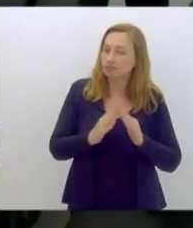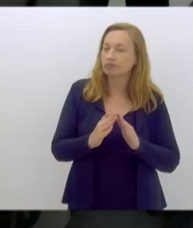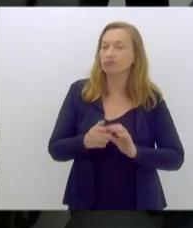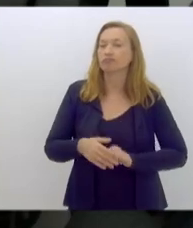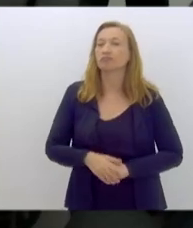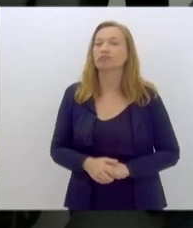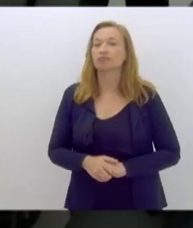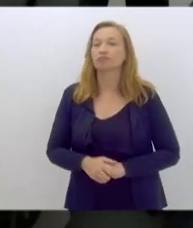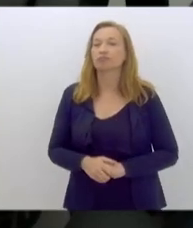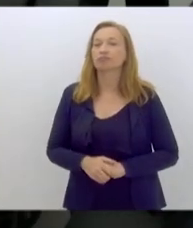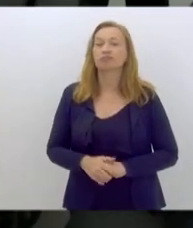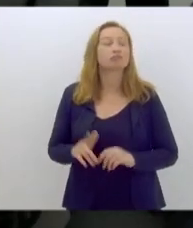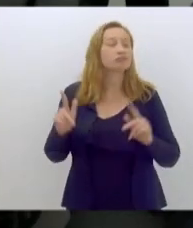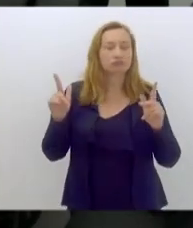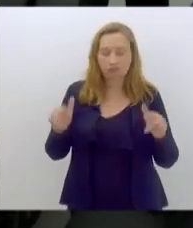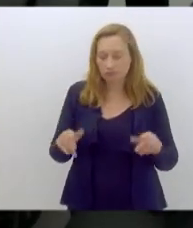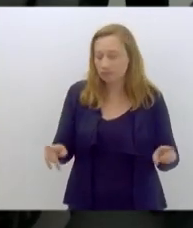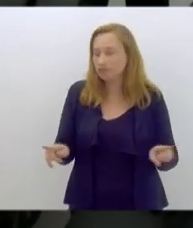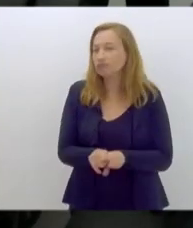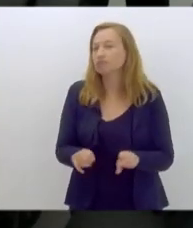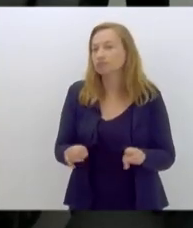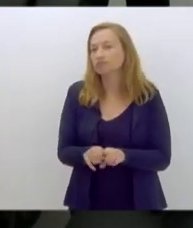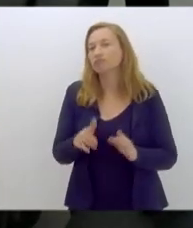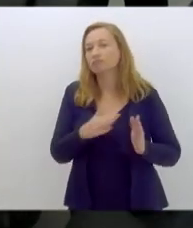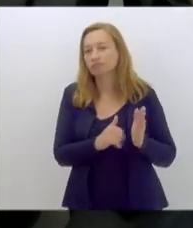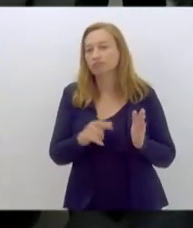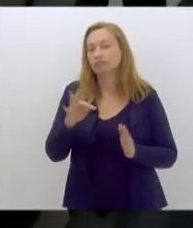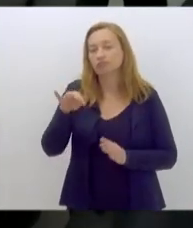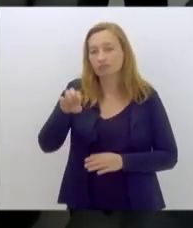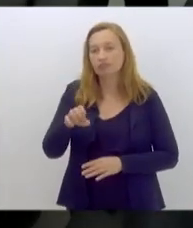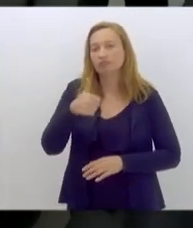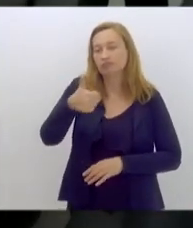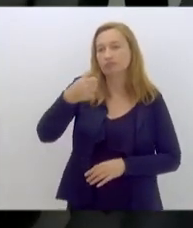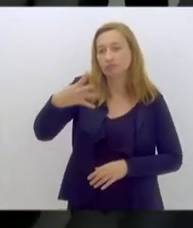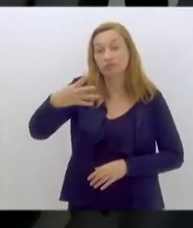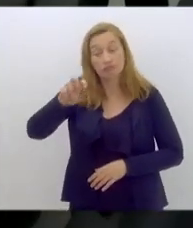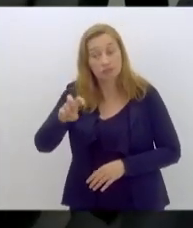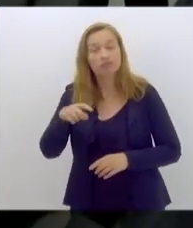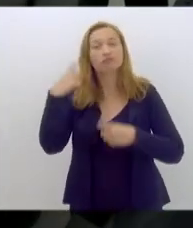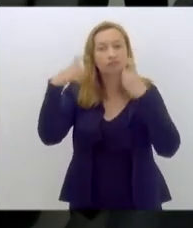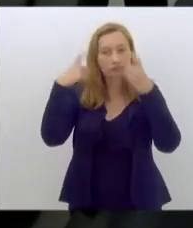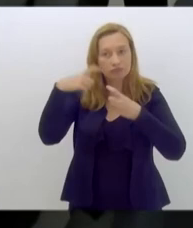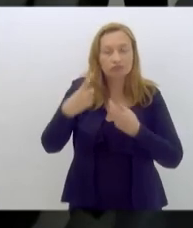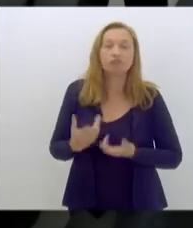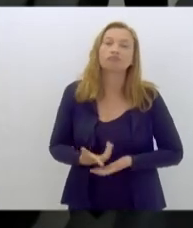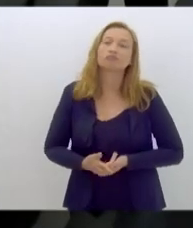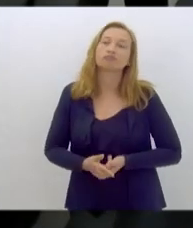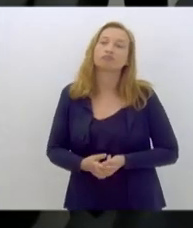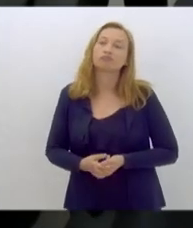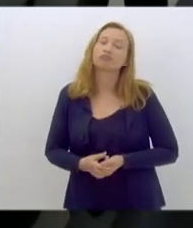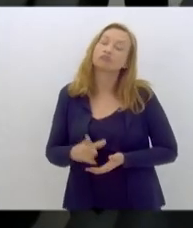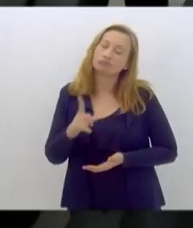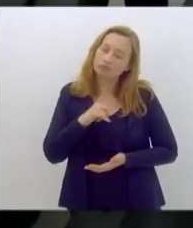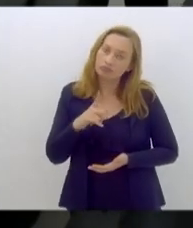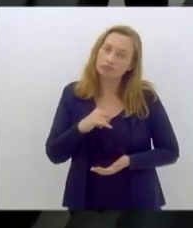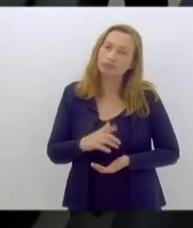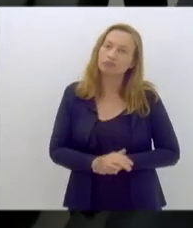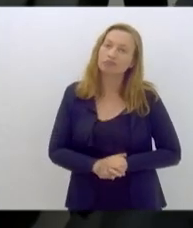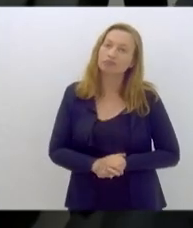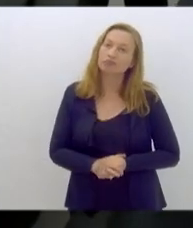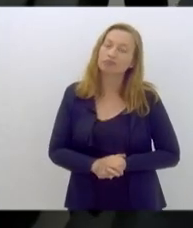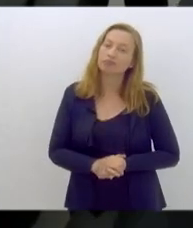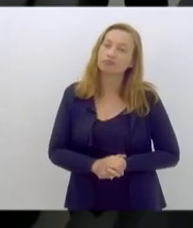Ficou a mesma coisa também se eu tiro a fonte um quatro cinco foi uma preocupação que nós tivemos né